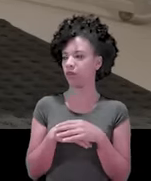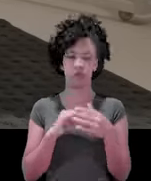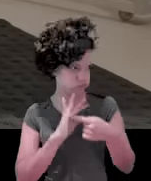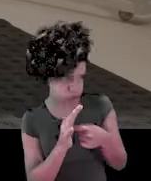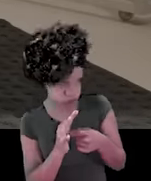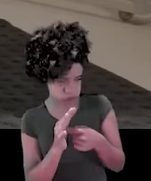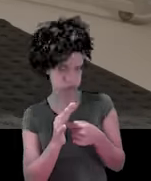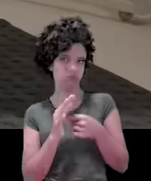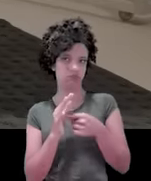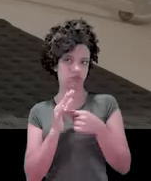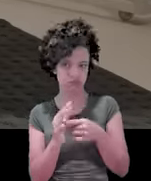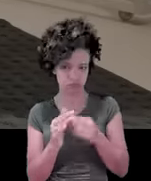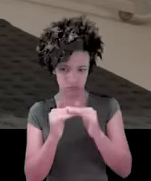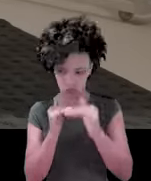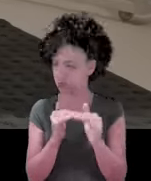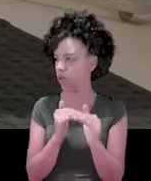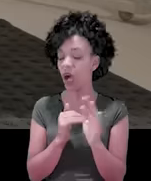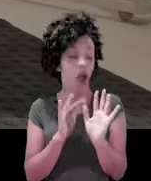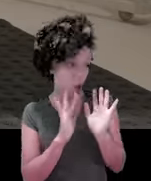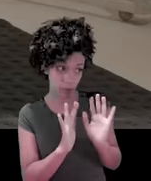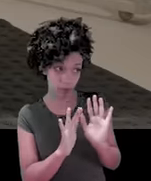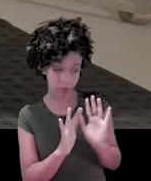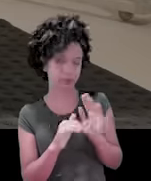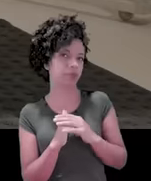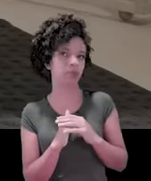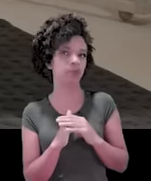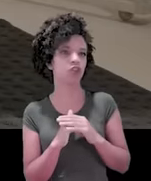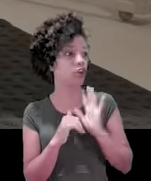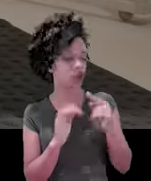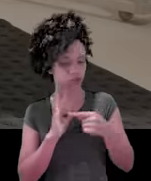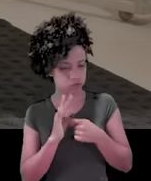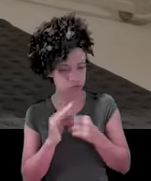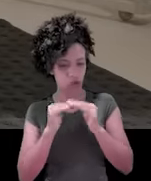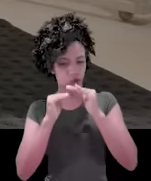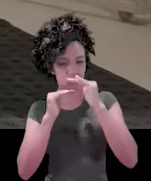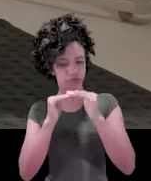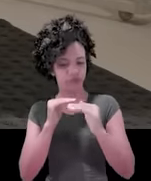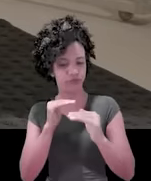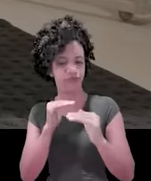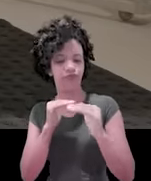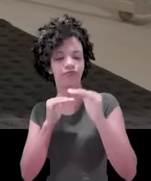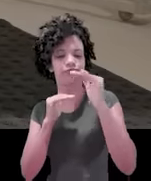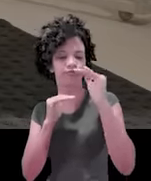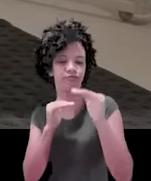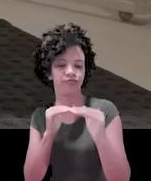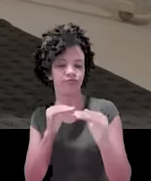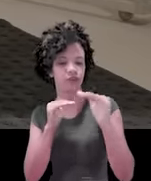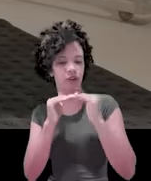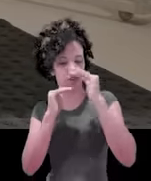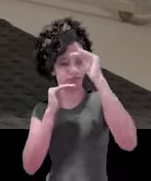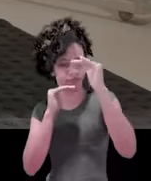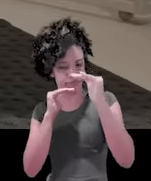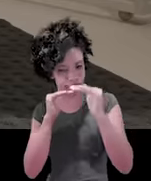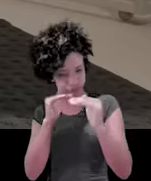fazer vai cair ele vai falar nada ele já Mas já vai assim ele já tomou já começa assim ó Quanto tempo você já começa a cair